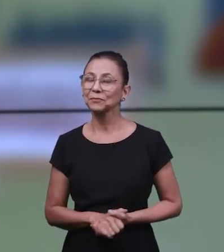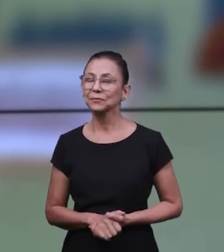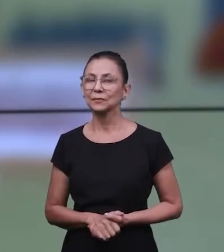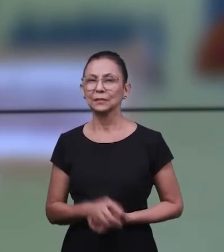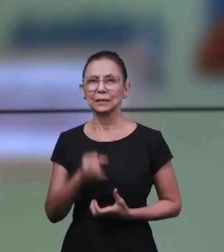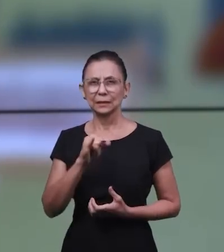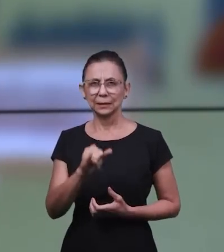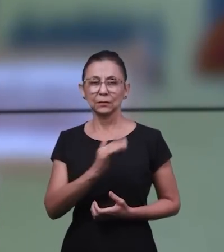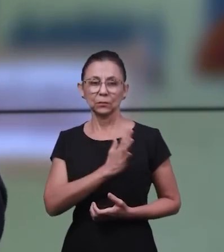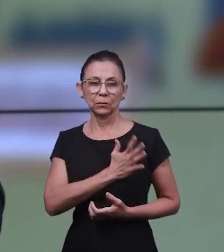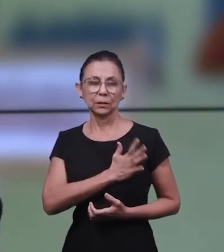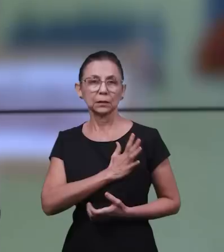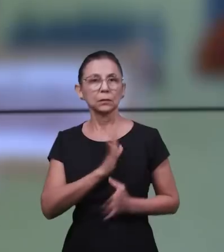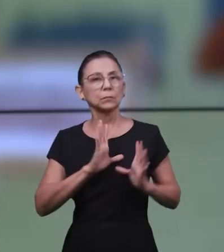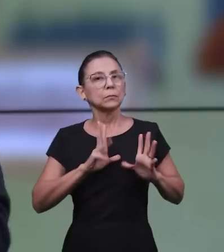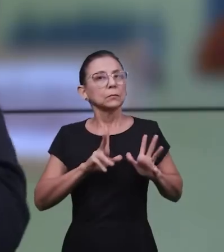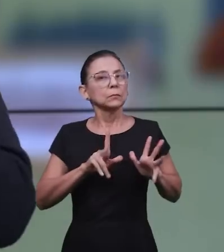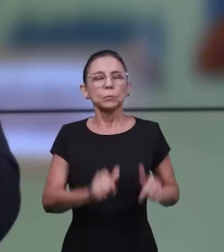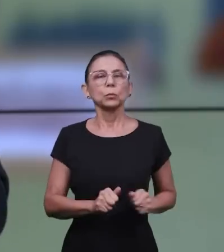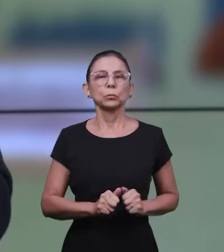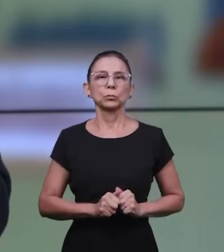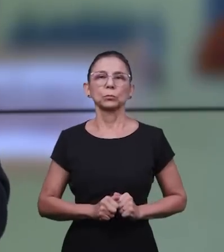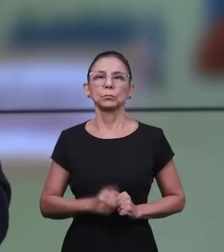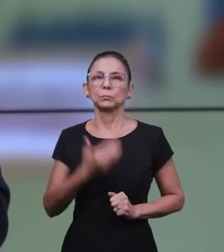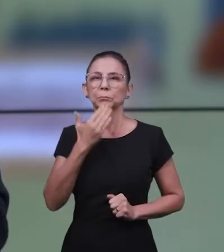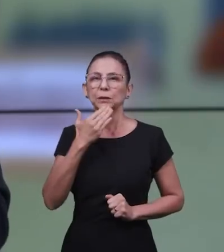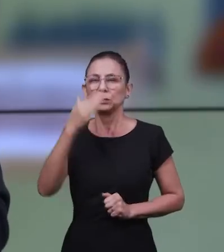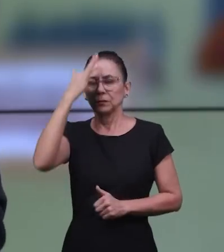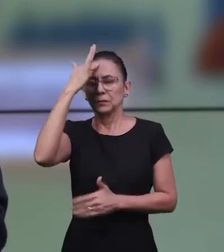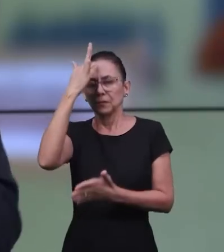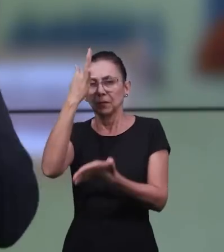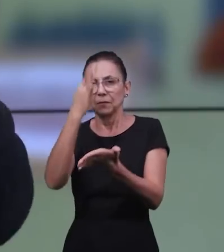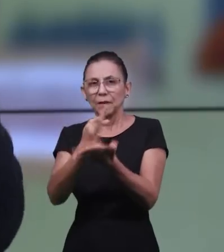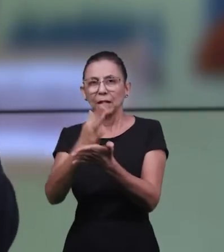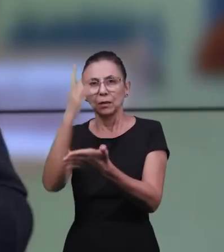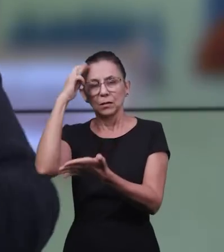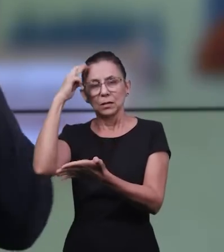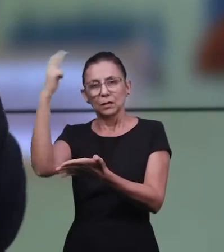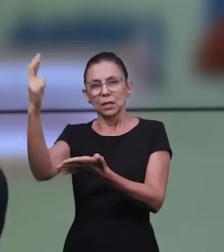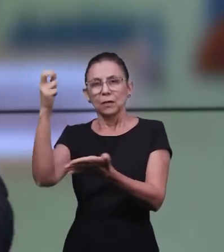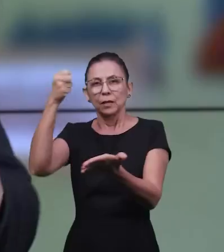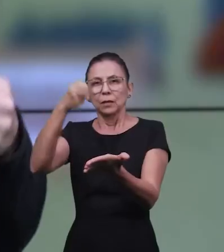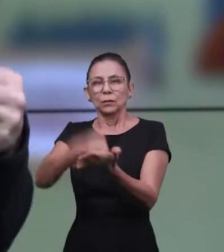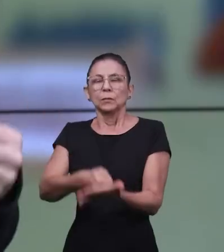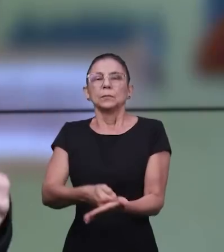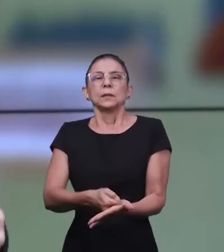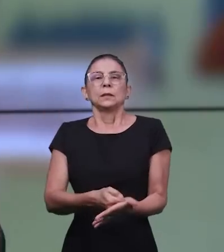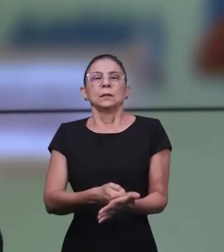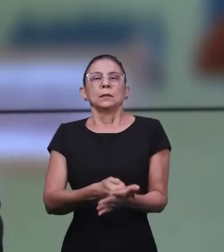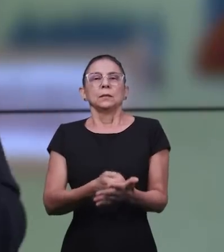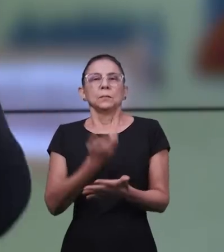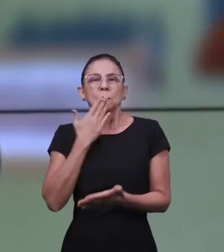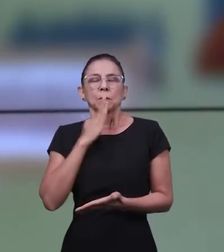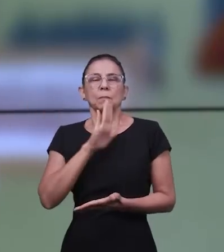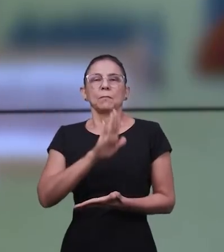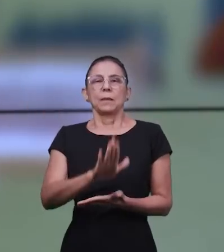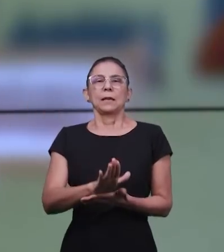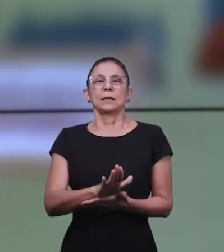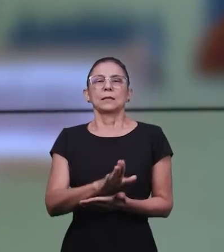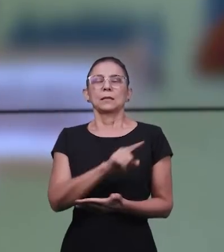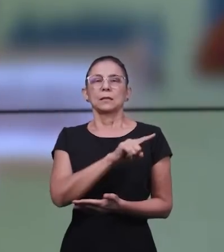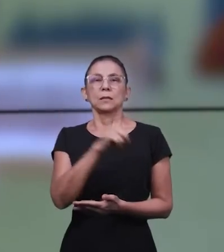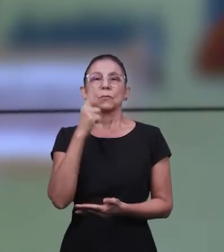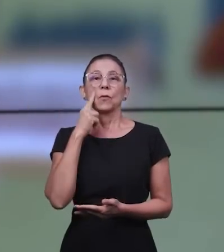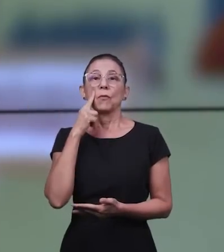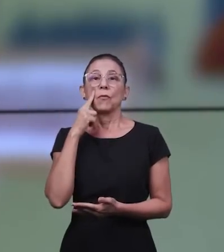se vocês tiverem um coração puro, se vocês pedirem com fé, o Senhor vai cumprir também esta promessa. Vocês vão